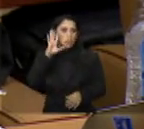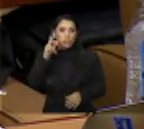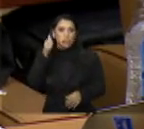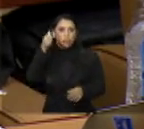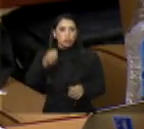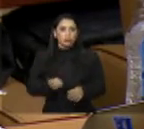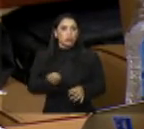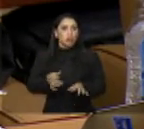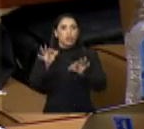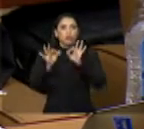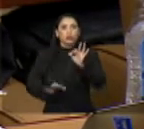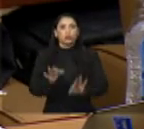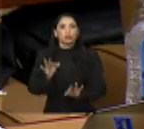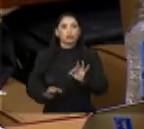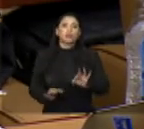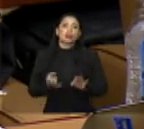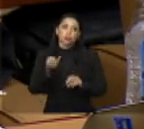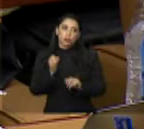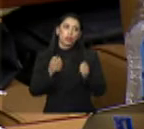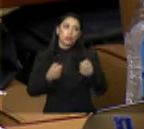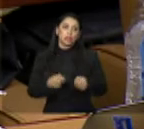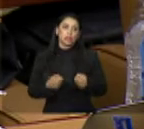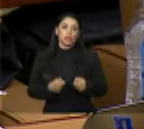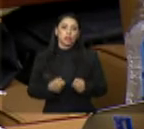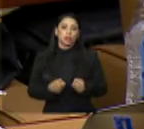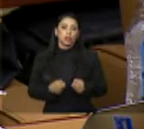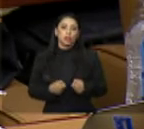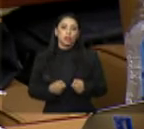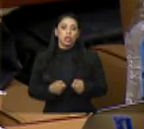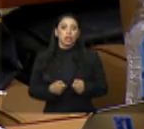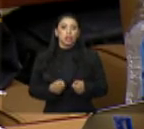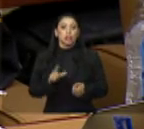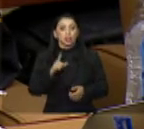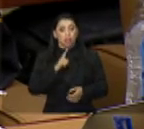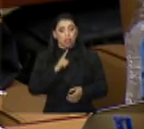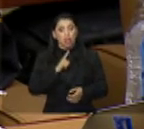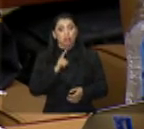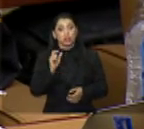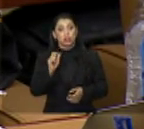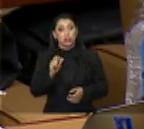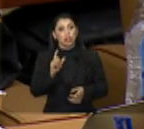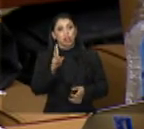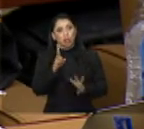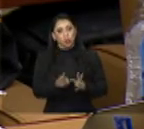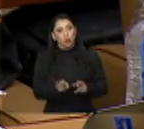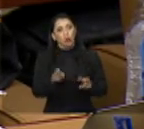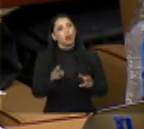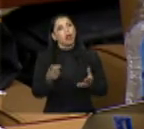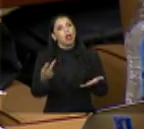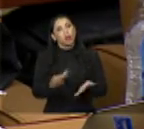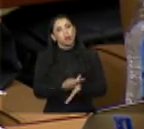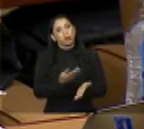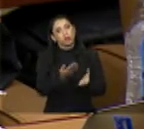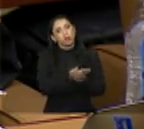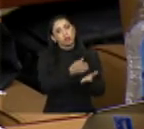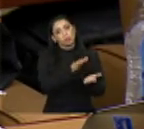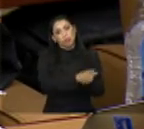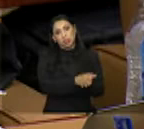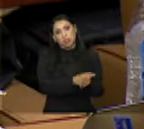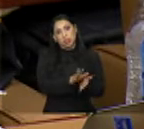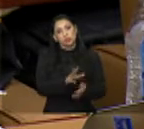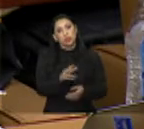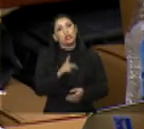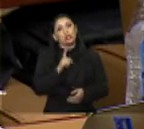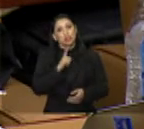Se necessário de modo que quem vier postulado como no caso desse processo não pode ter o direito